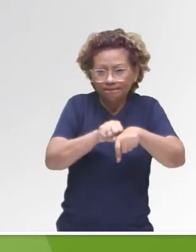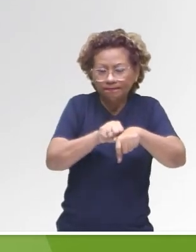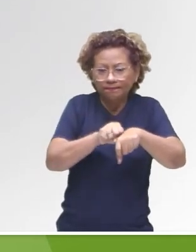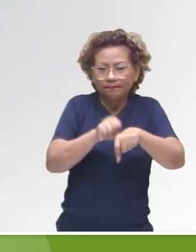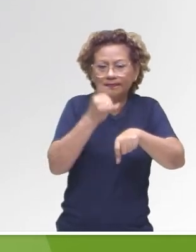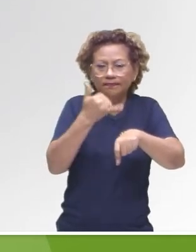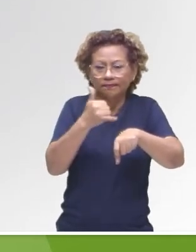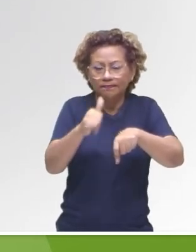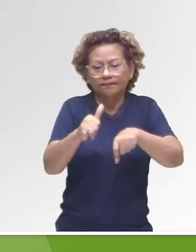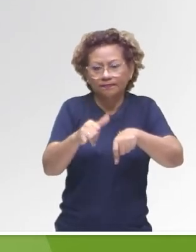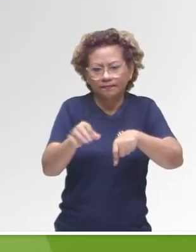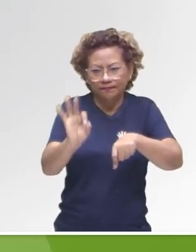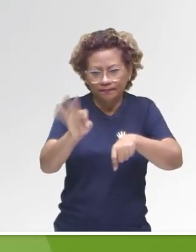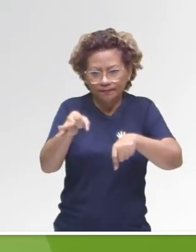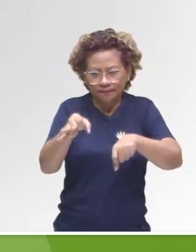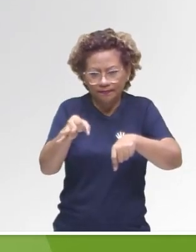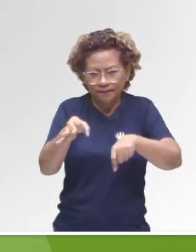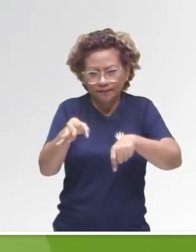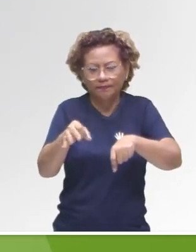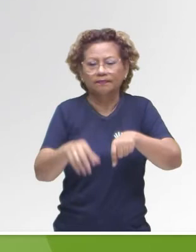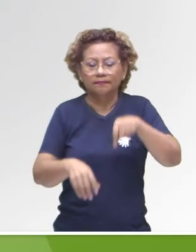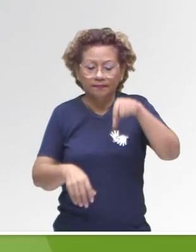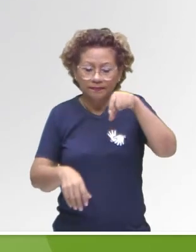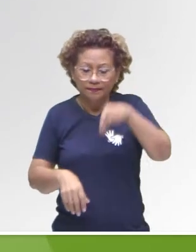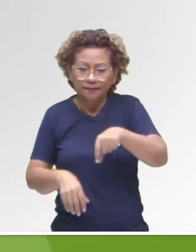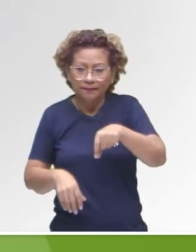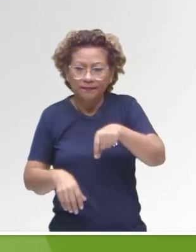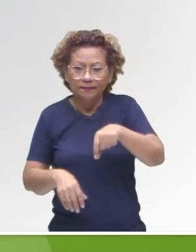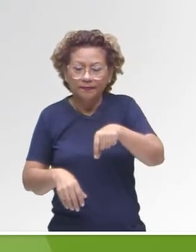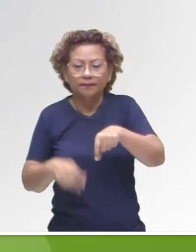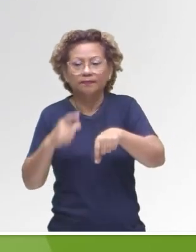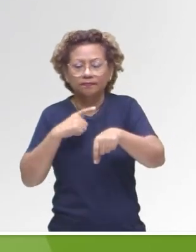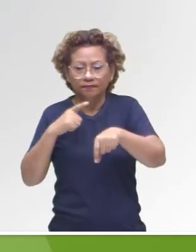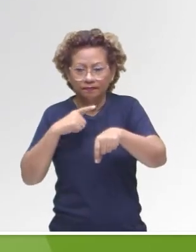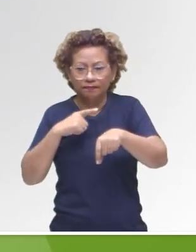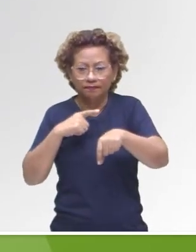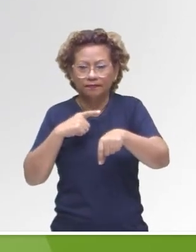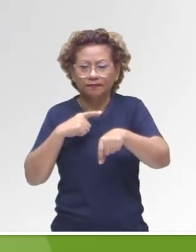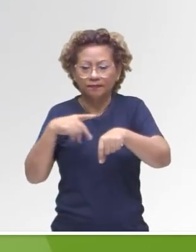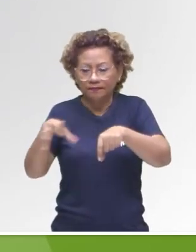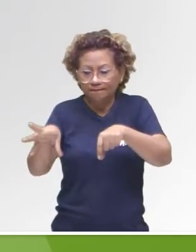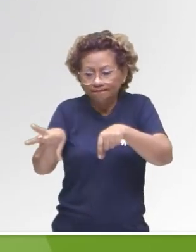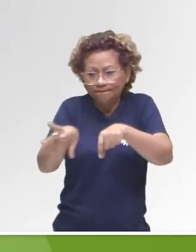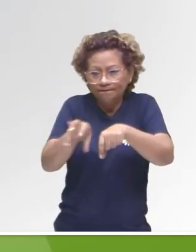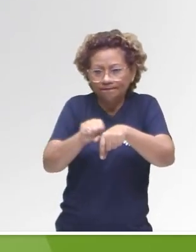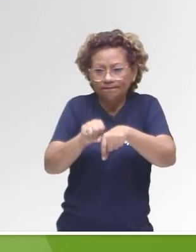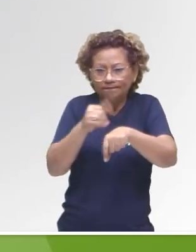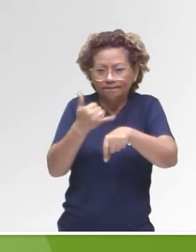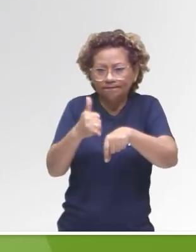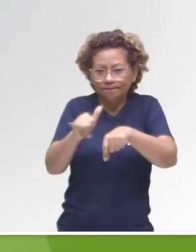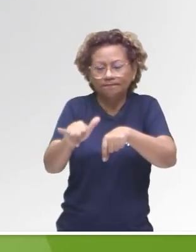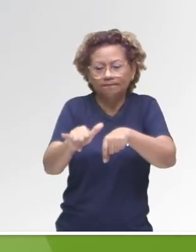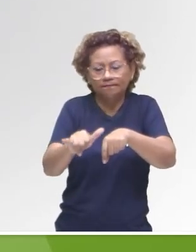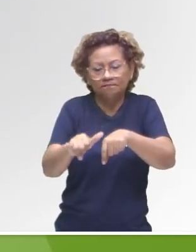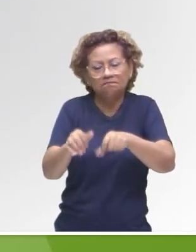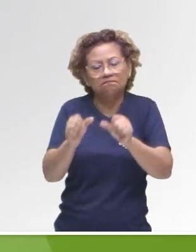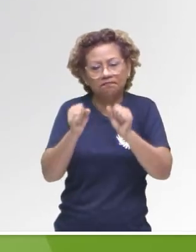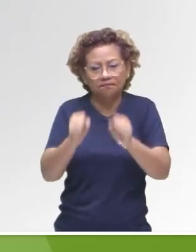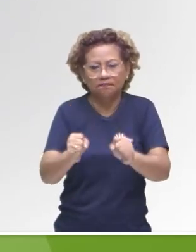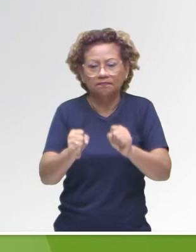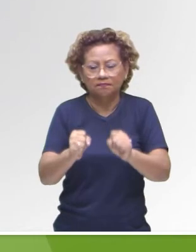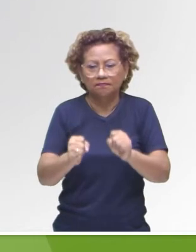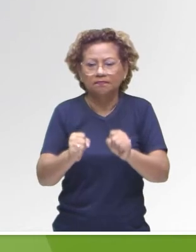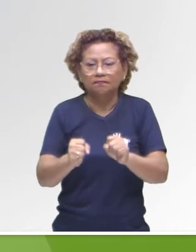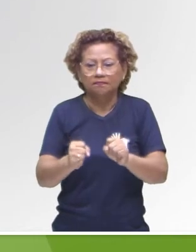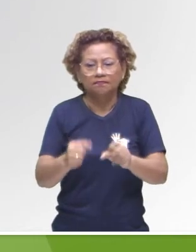certo? Capacidade que o capacitor tem de acumular carga. Essa capacitância, ela pode ser calculada